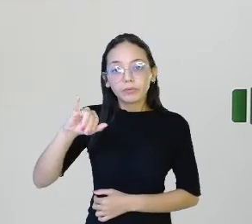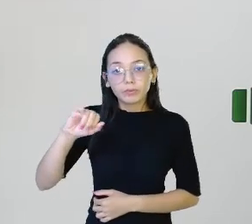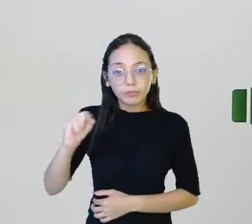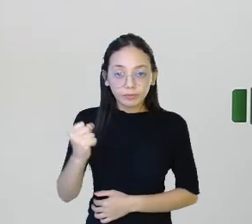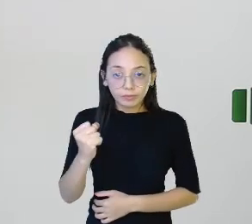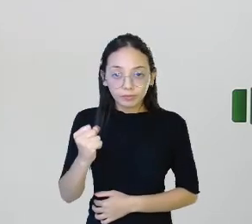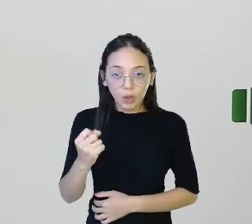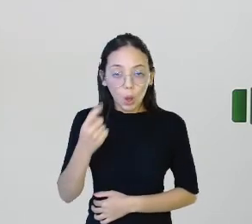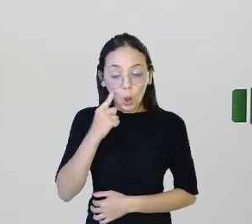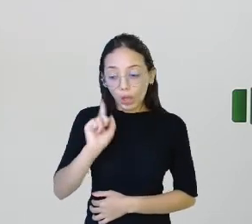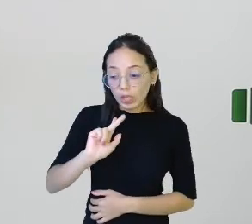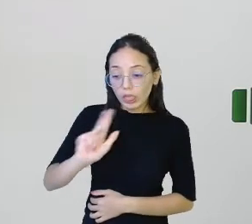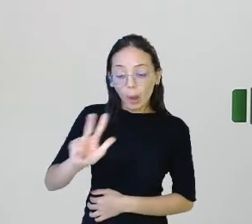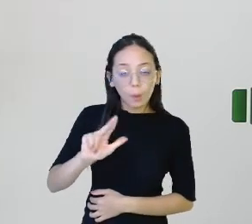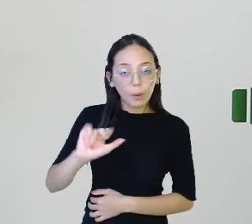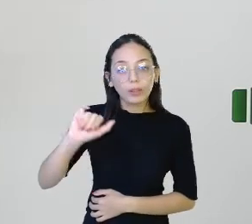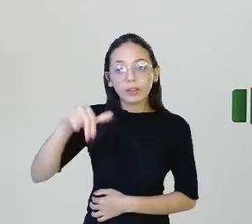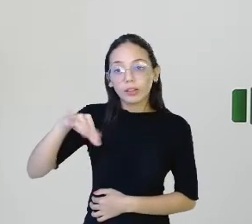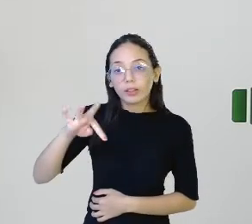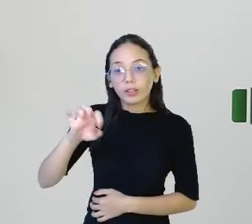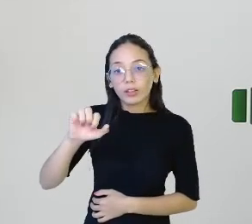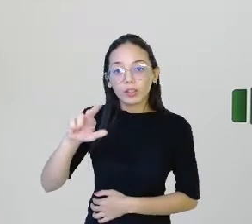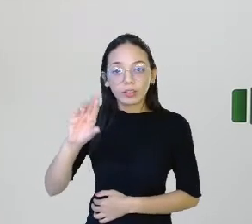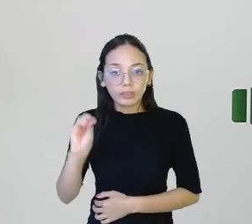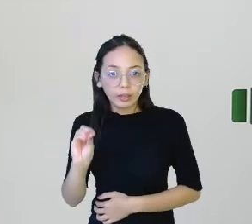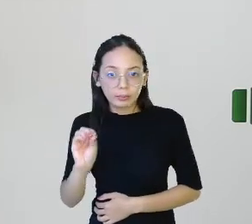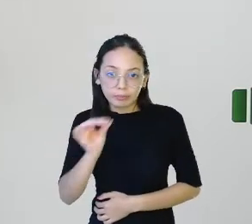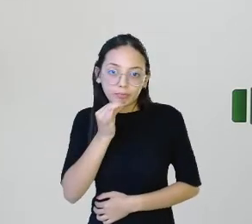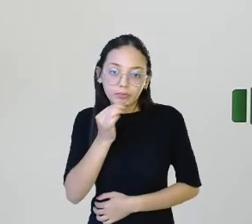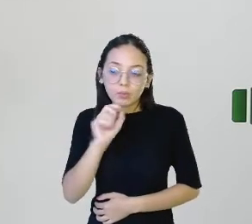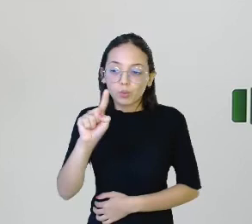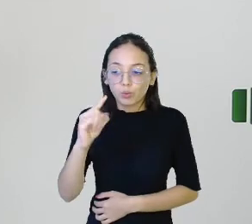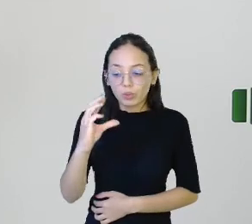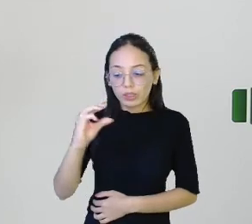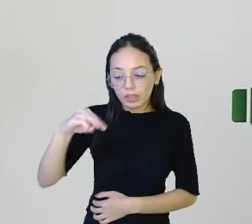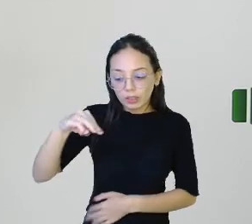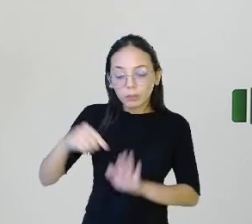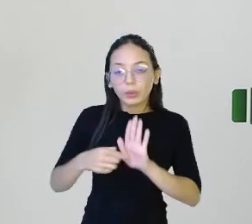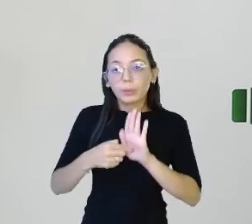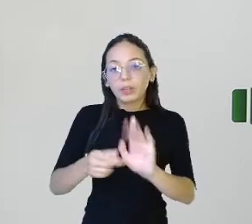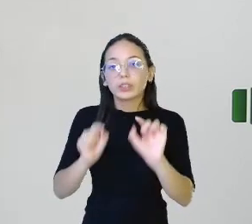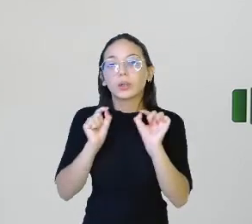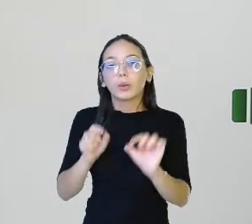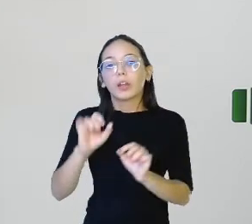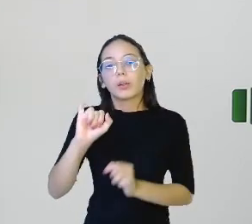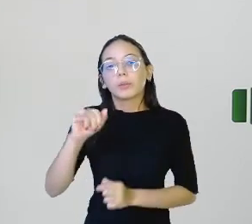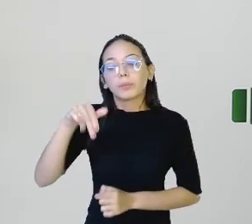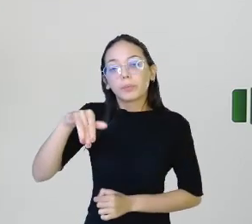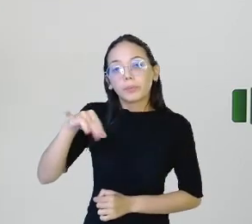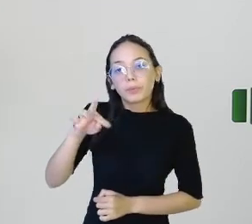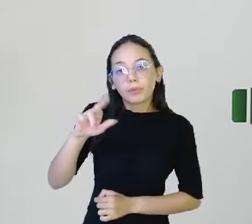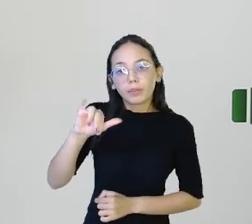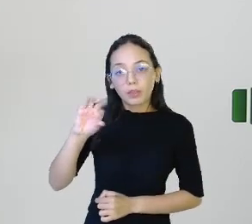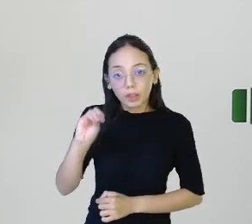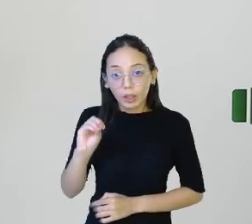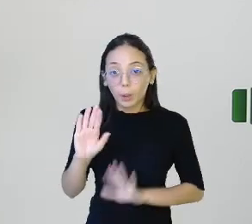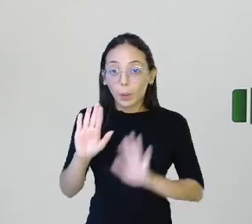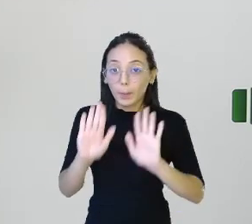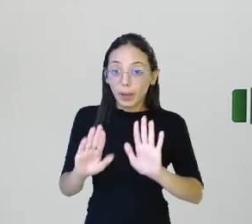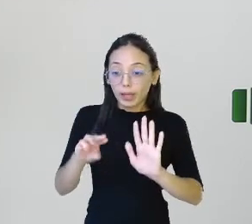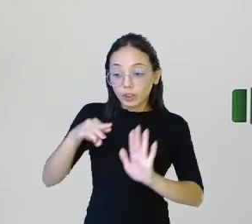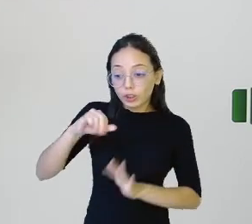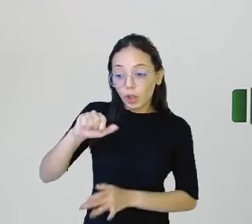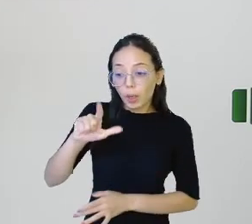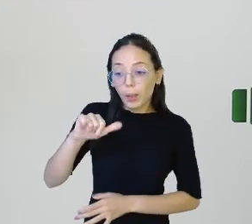que não é inteira da minha régua. Nesse caso, 1 centímetro representa o meu inteiro. E o meu milímetro